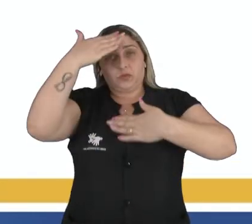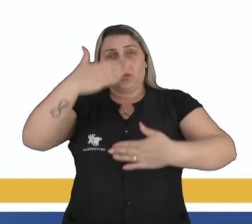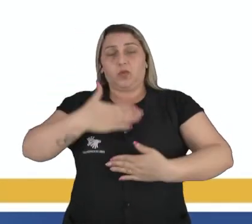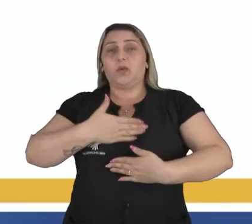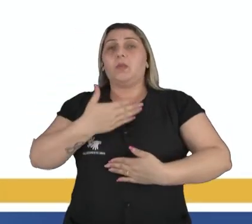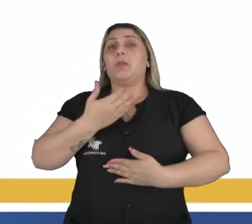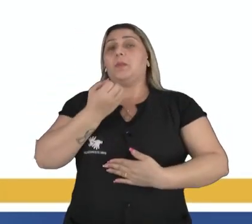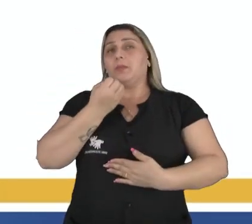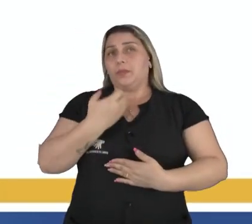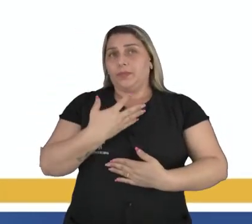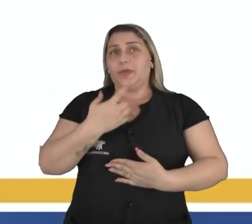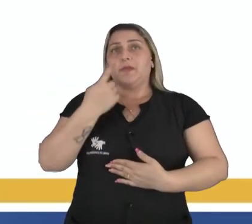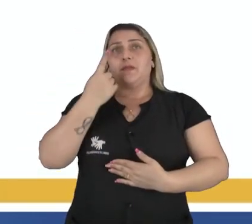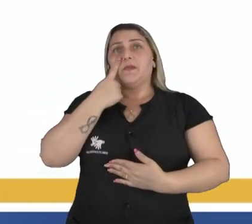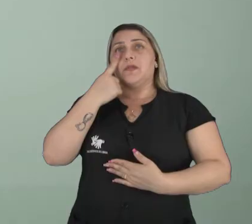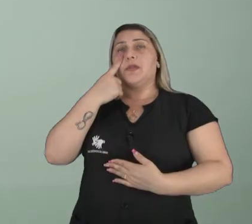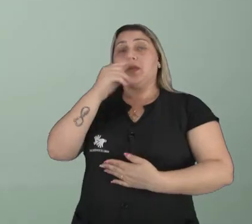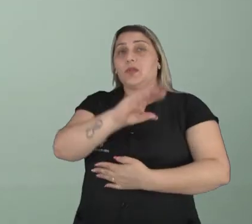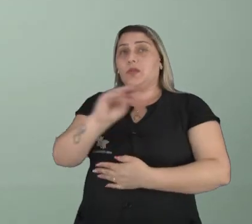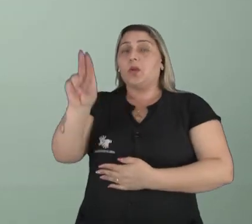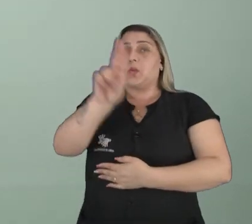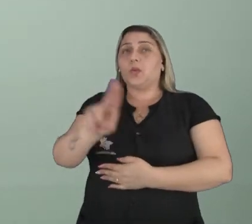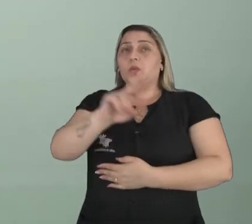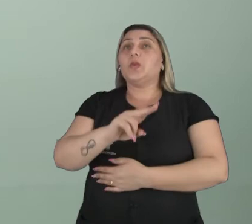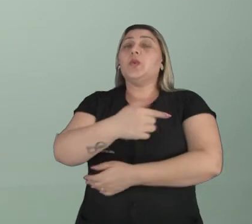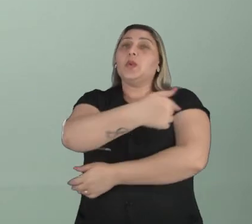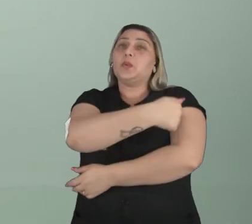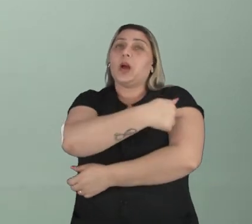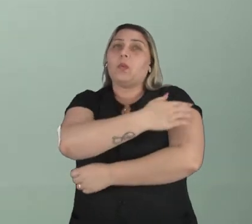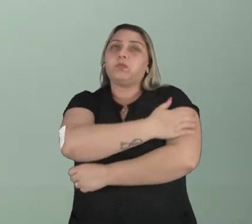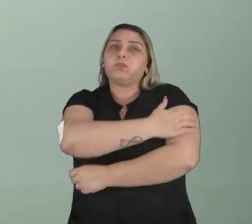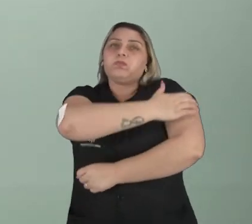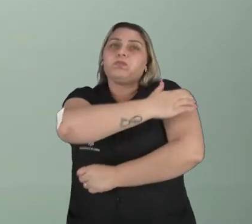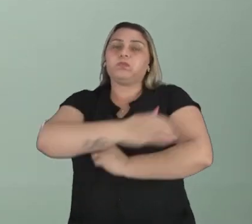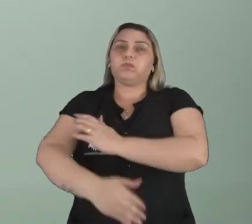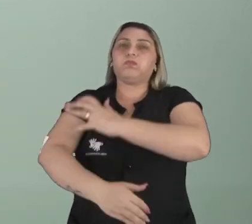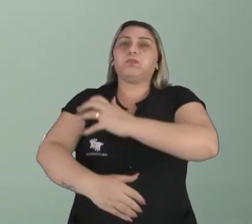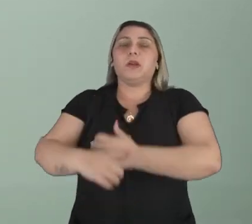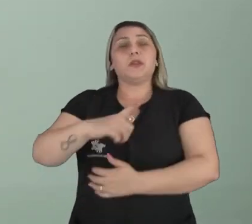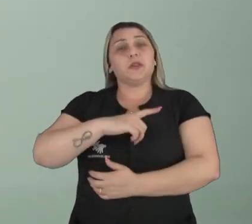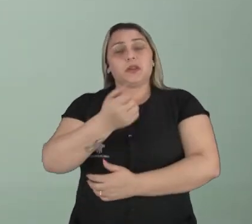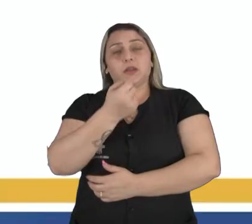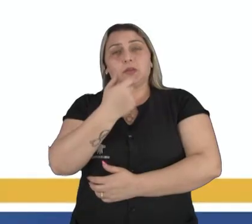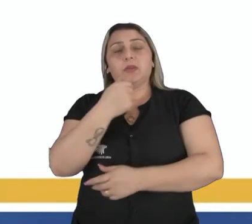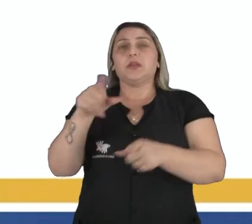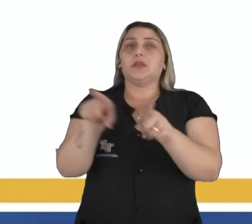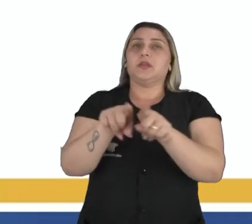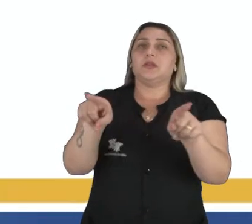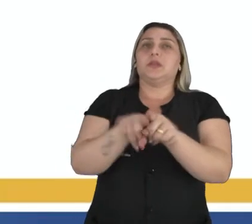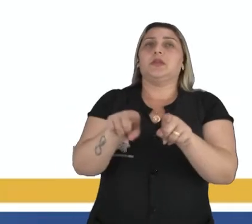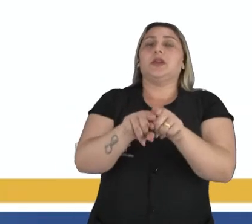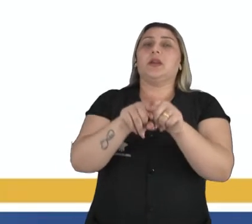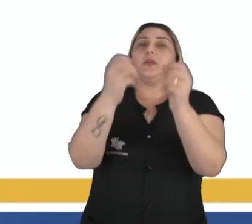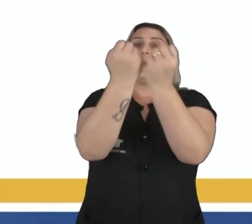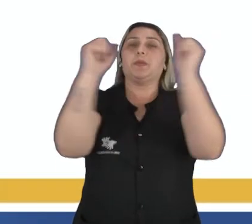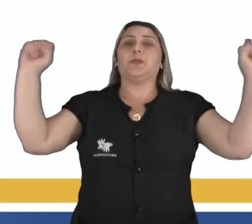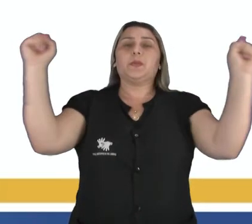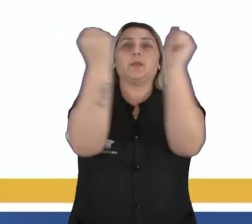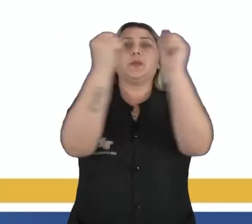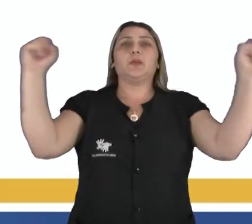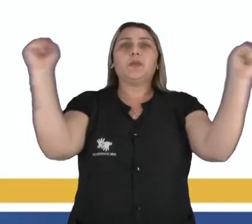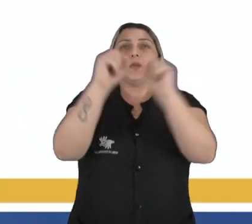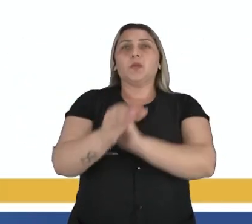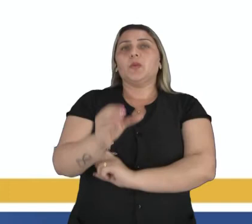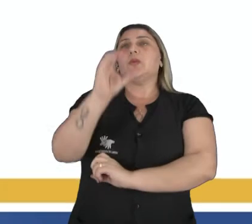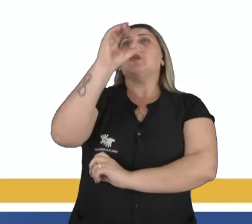Observe aí que tem uma adolescente né fazendo uso de anabolizante existe remédios também tem aí as academias